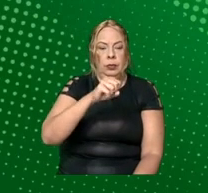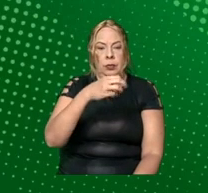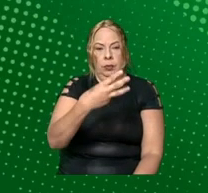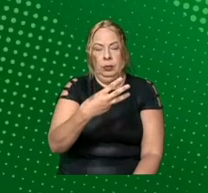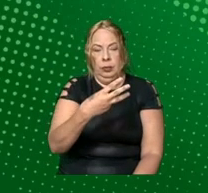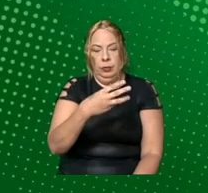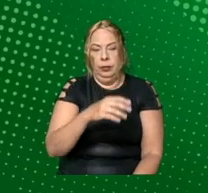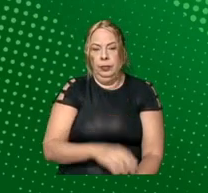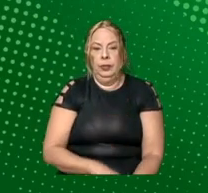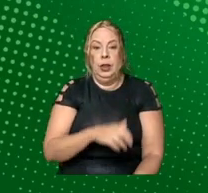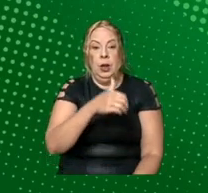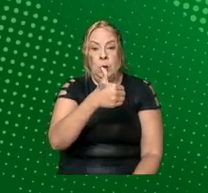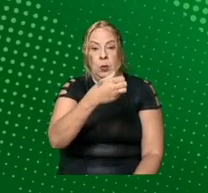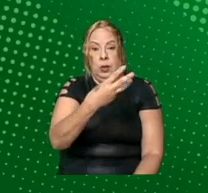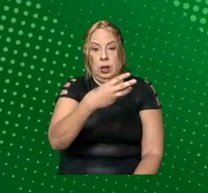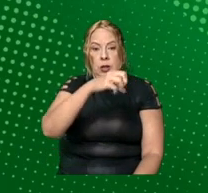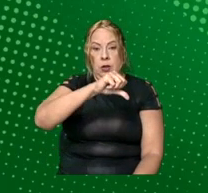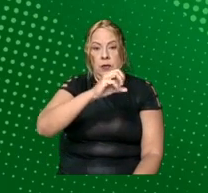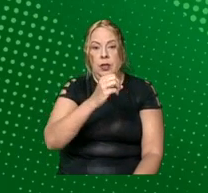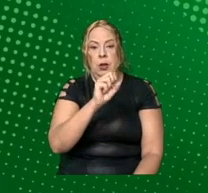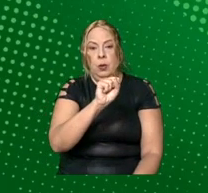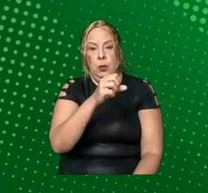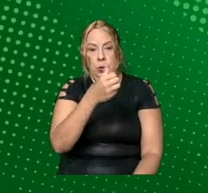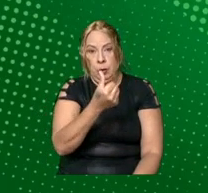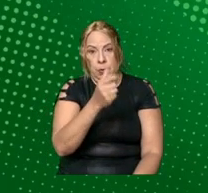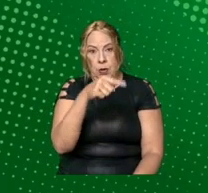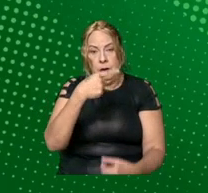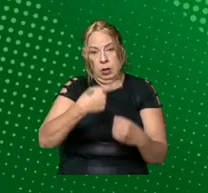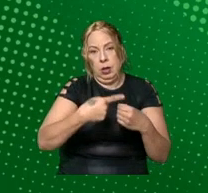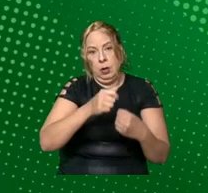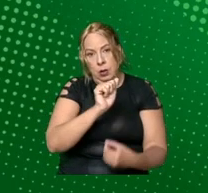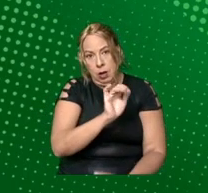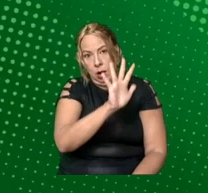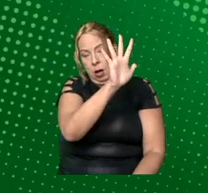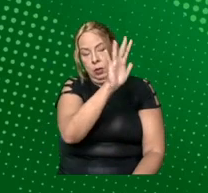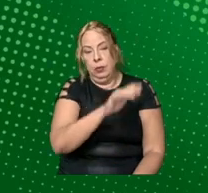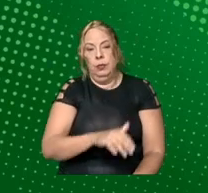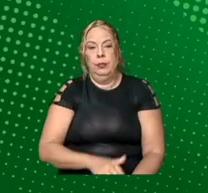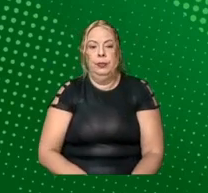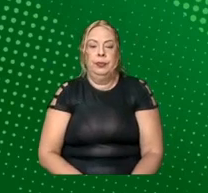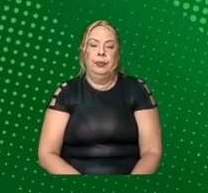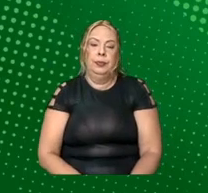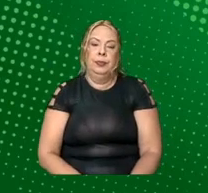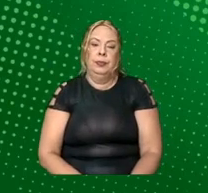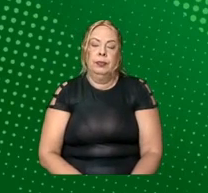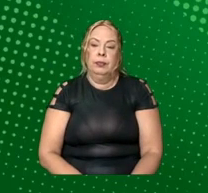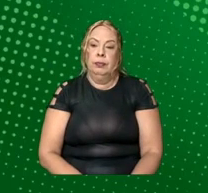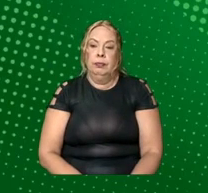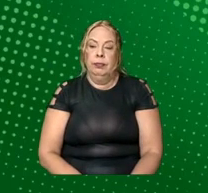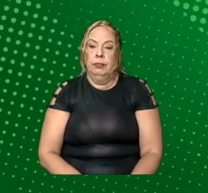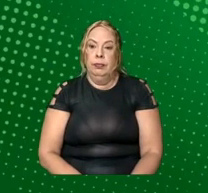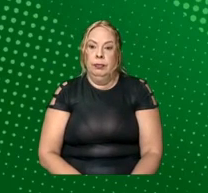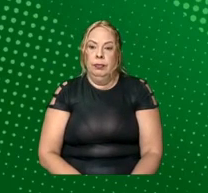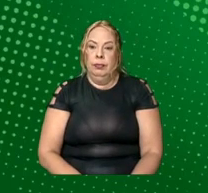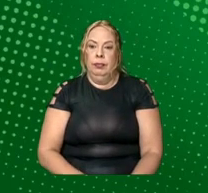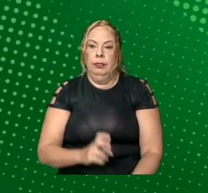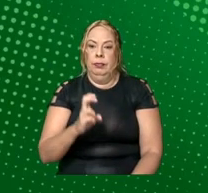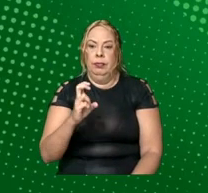do Edinaldo de Lagarto, na Tenda do Mercado com Galego, ele contemplado com R$500. E